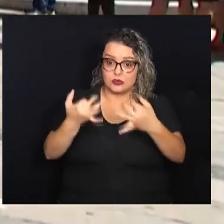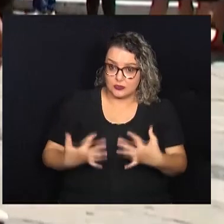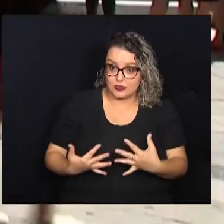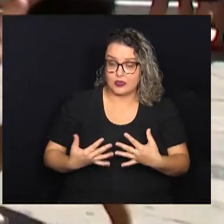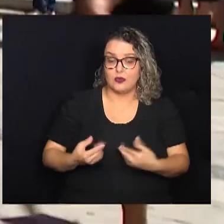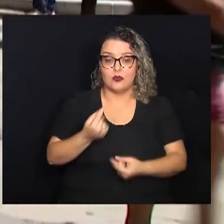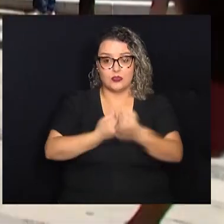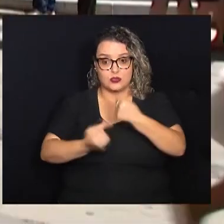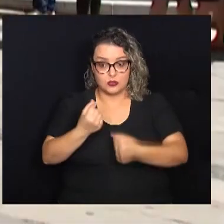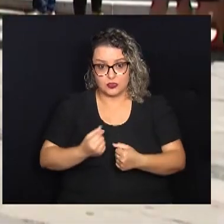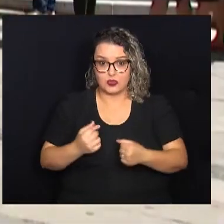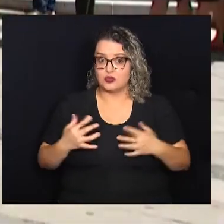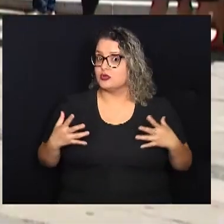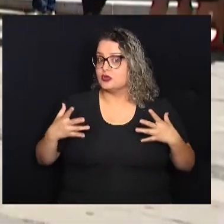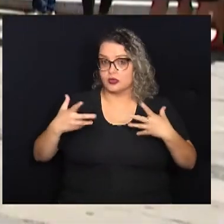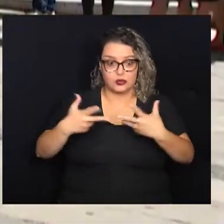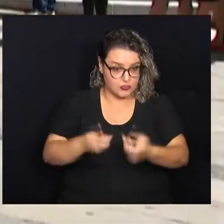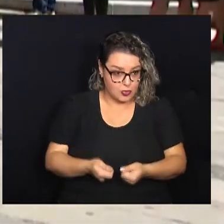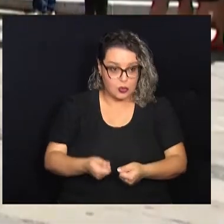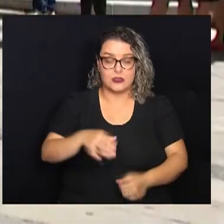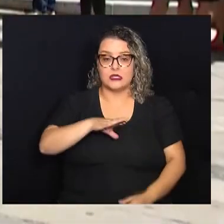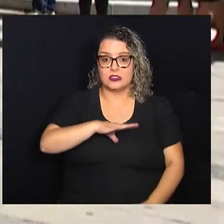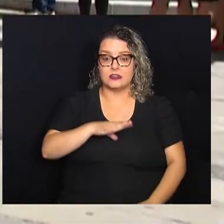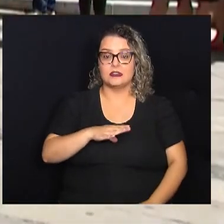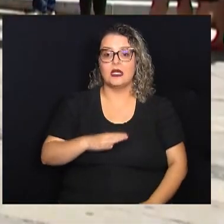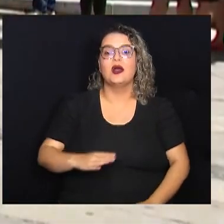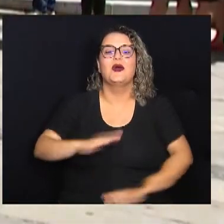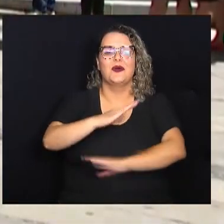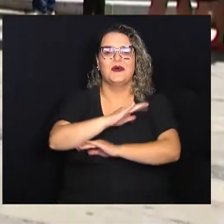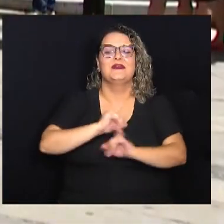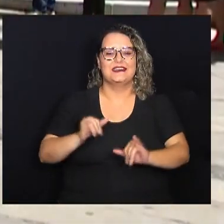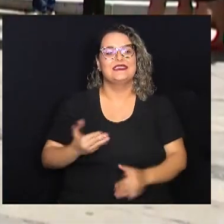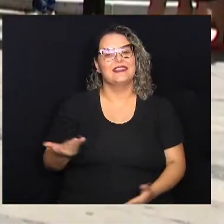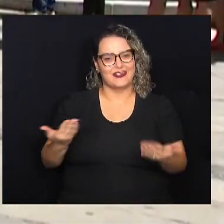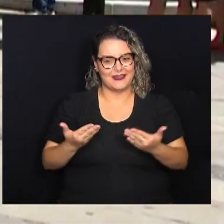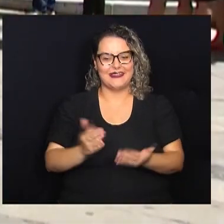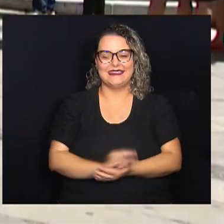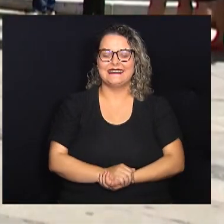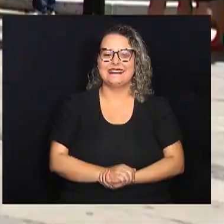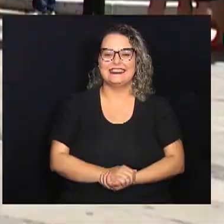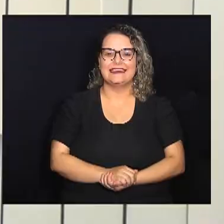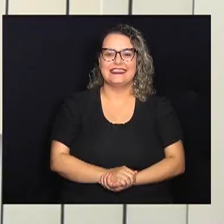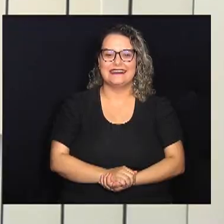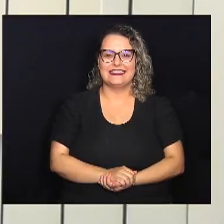às pessoas de todas as idades. O Câmara Notícia está no ar.